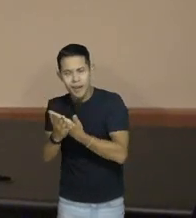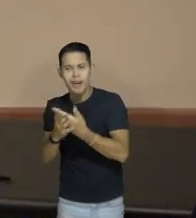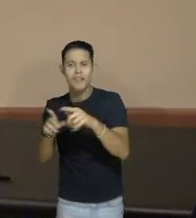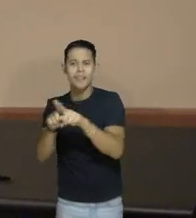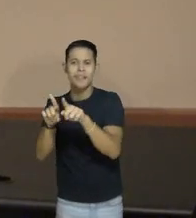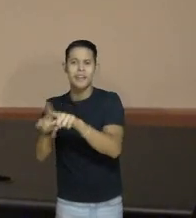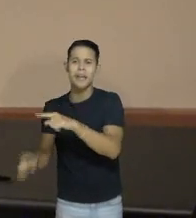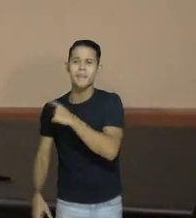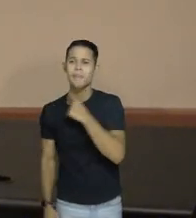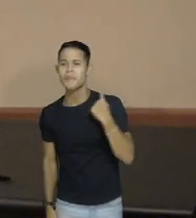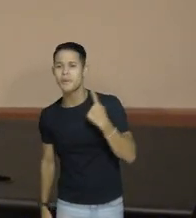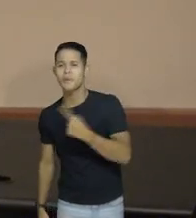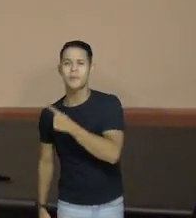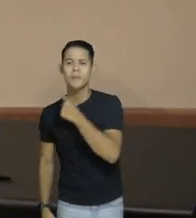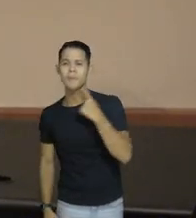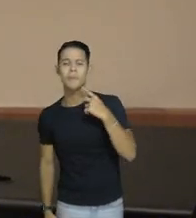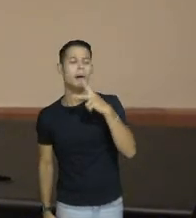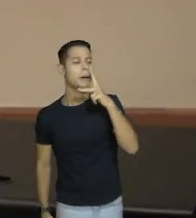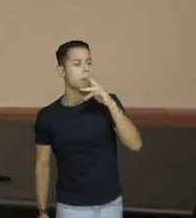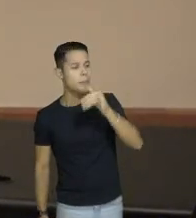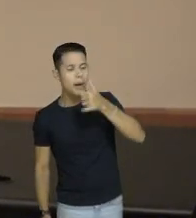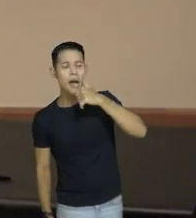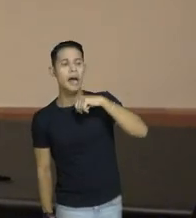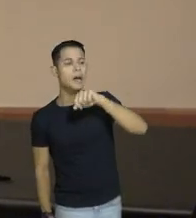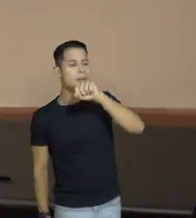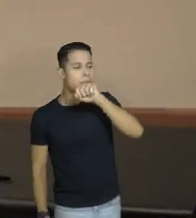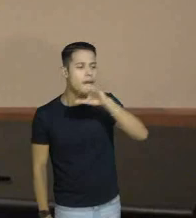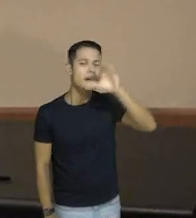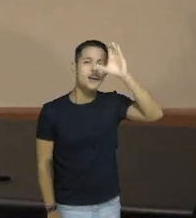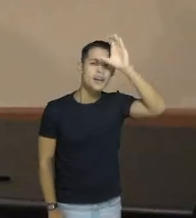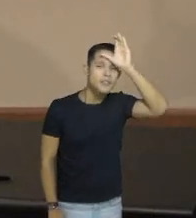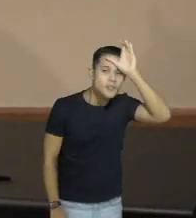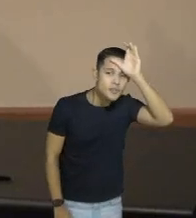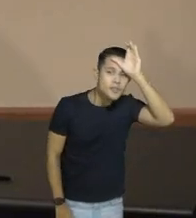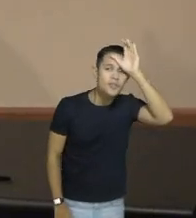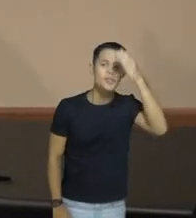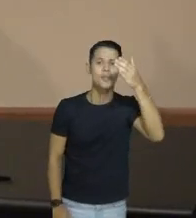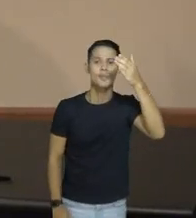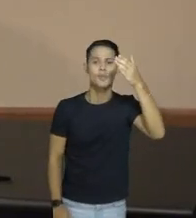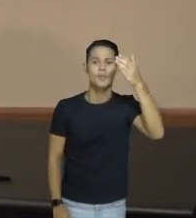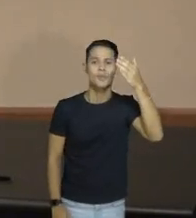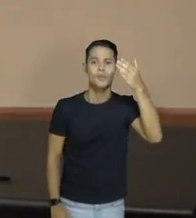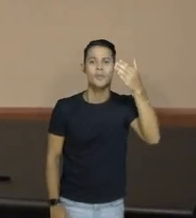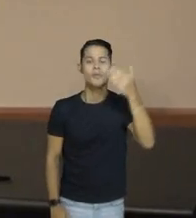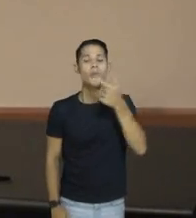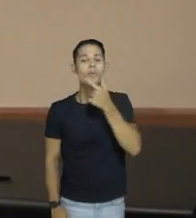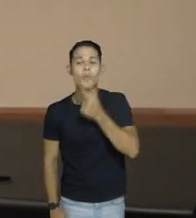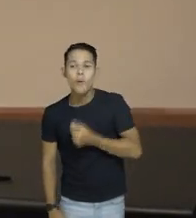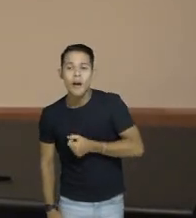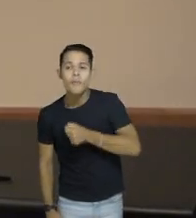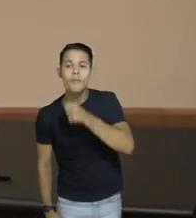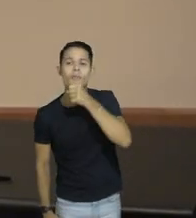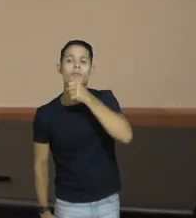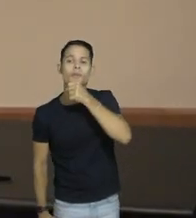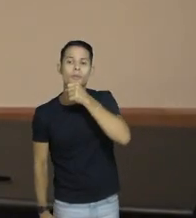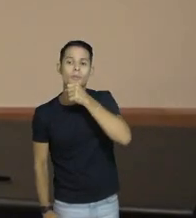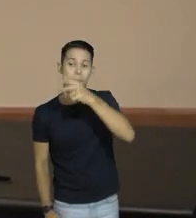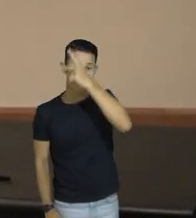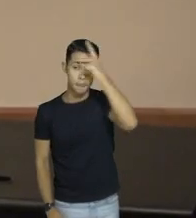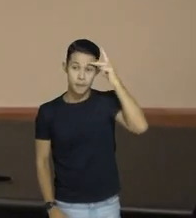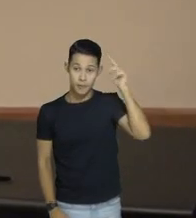reprovação, enfim, pai, a mãe, o tio, o avô, como quem estava aqui hoje pela